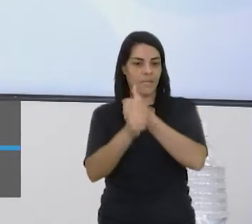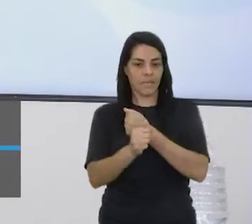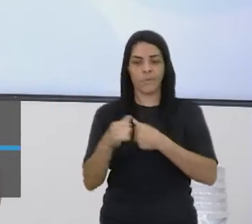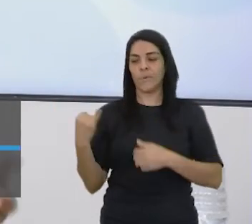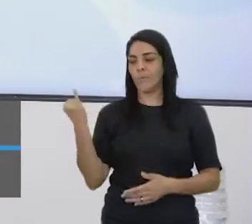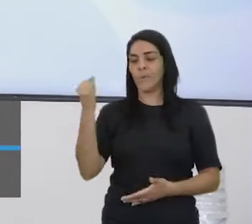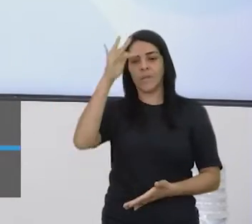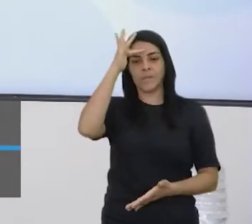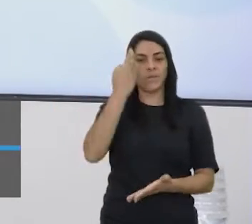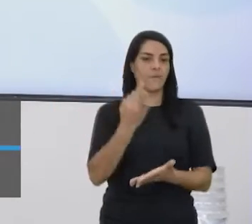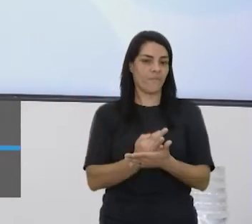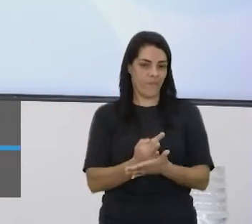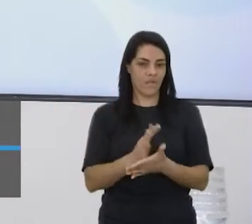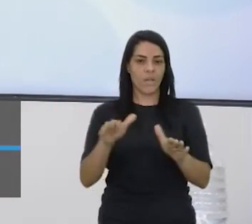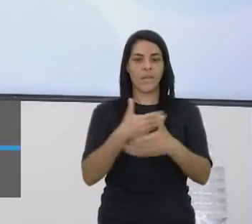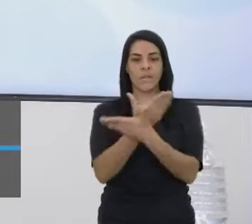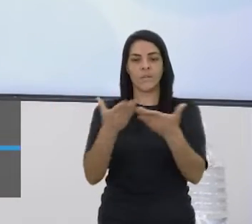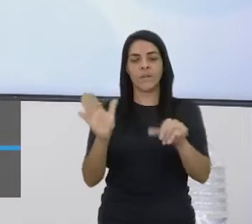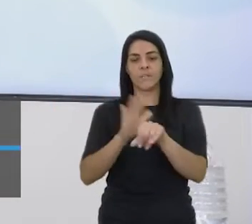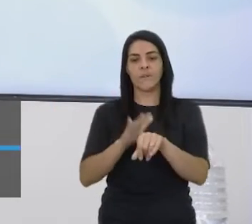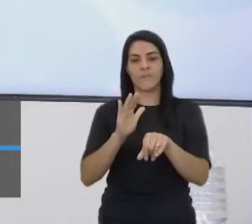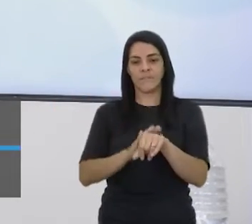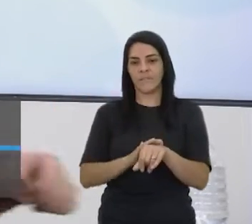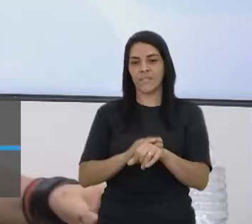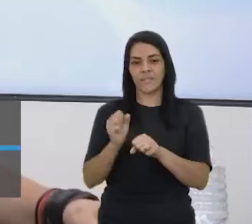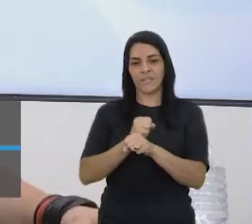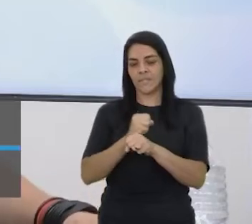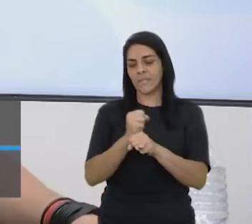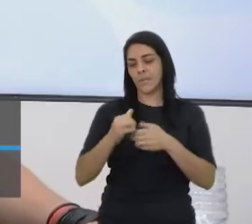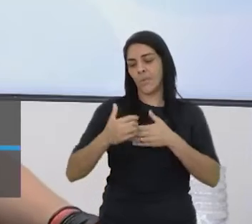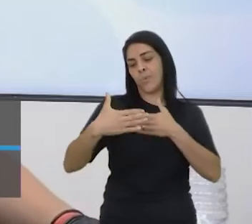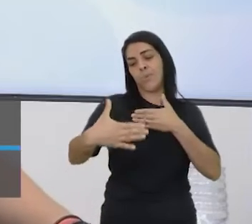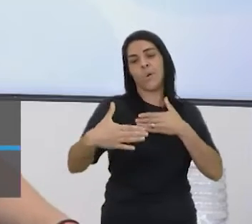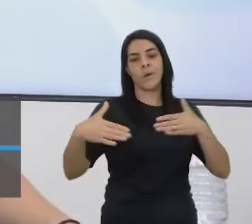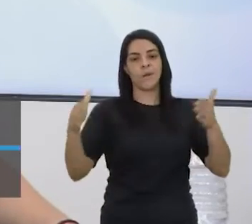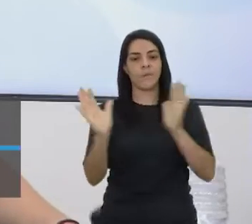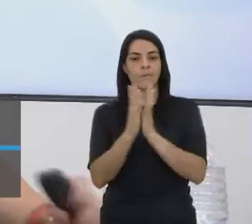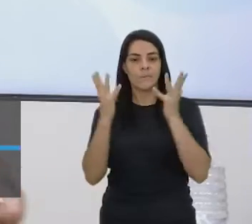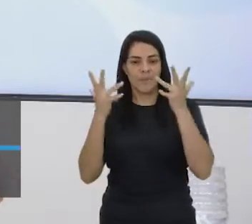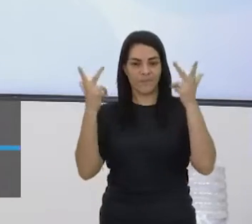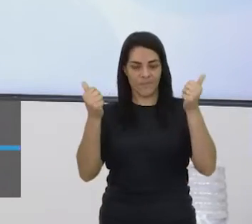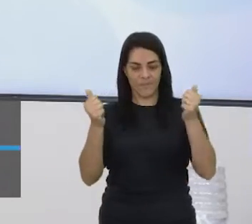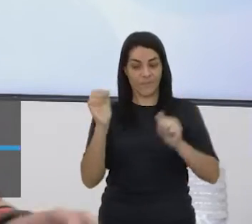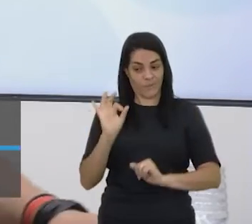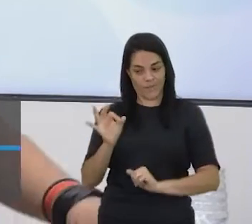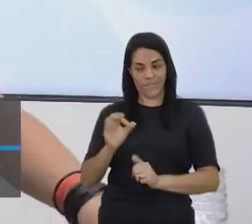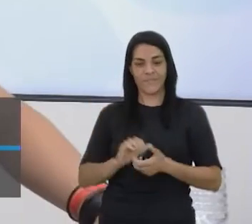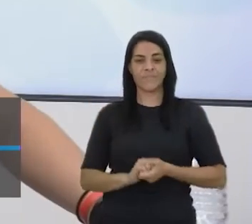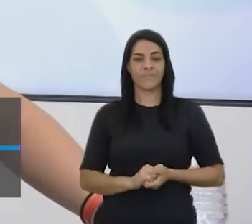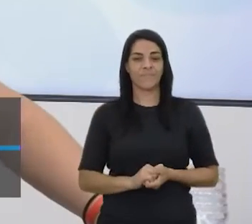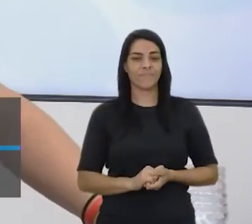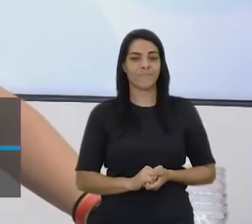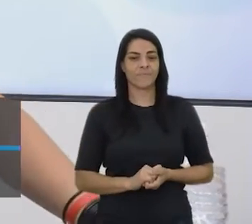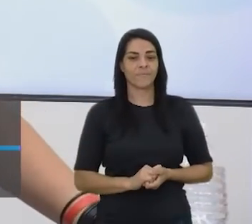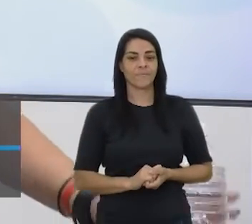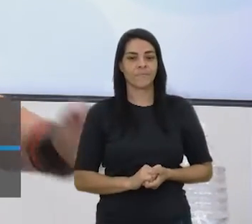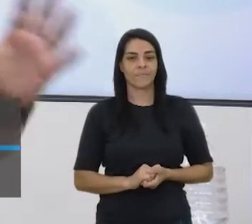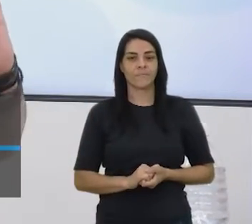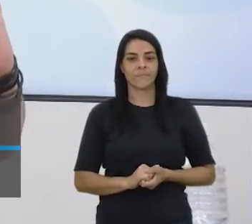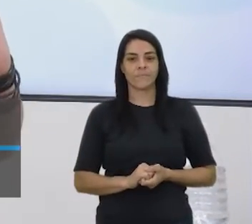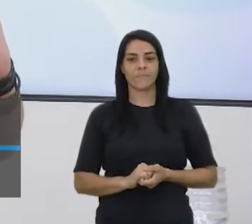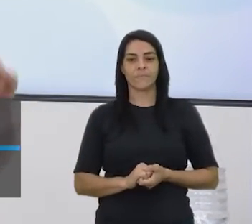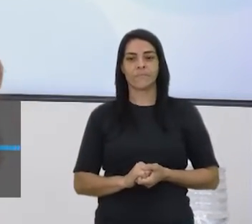entendeu E a gente vai fazer esse ano ser lindo maravilhoso junto então bora lá hoje